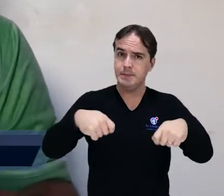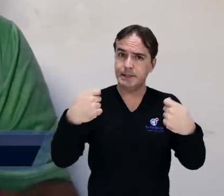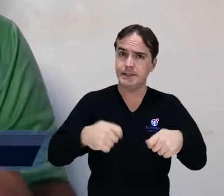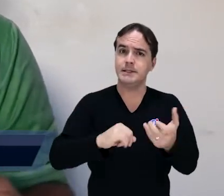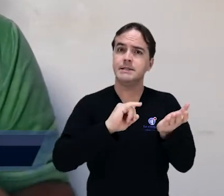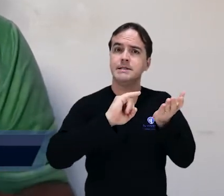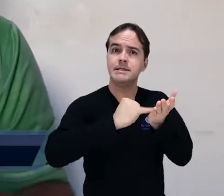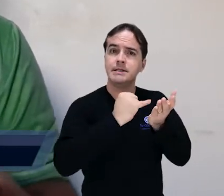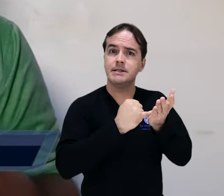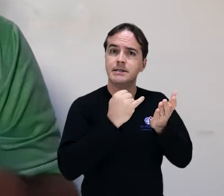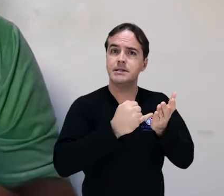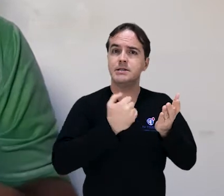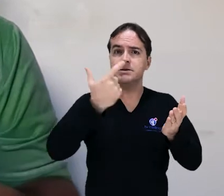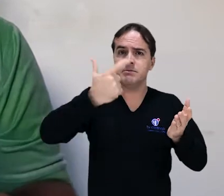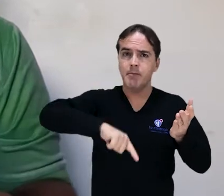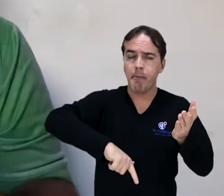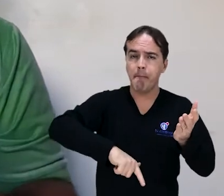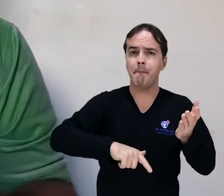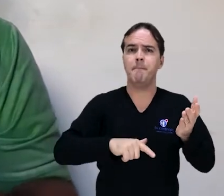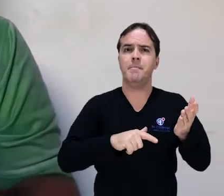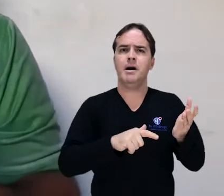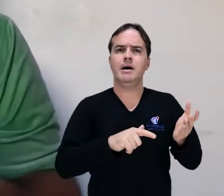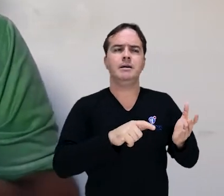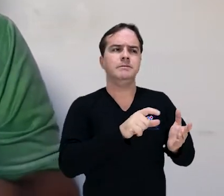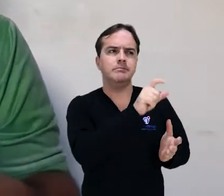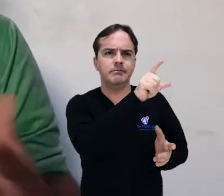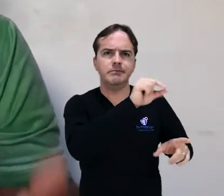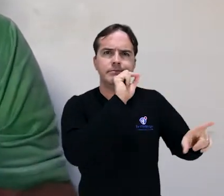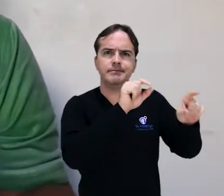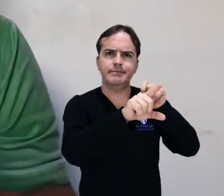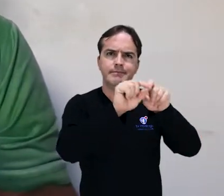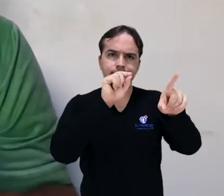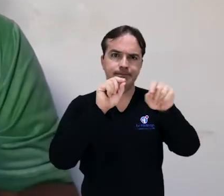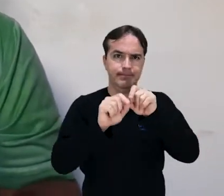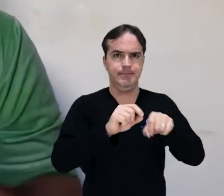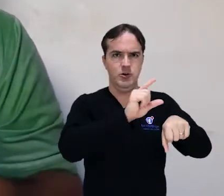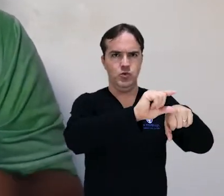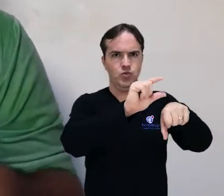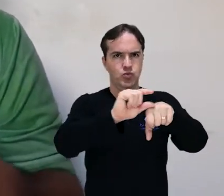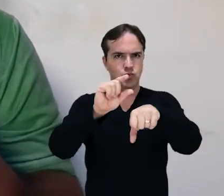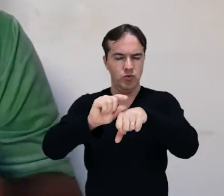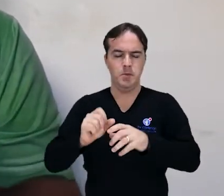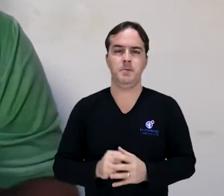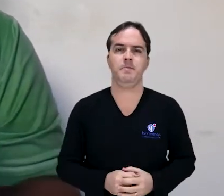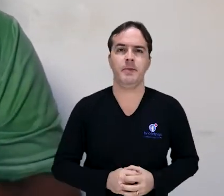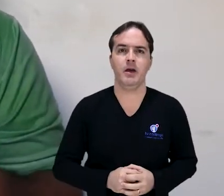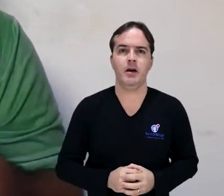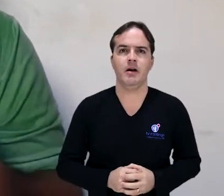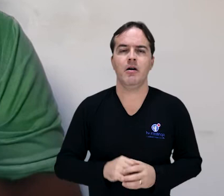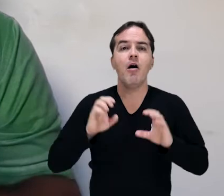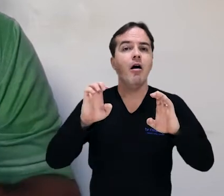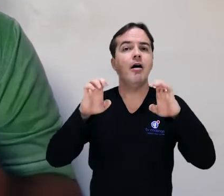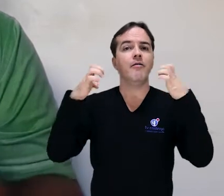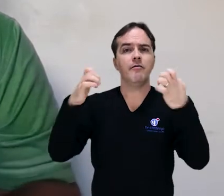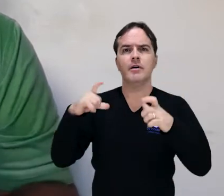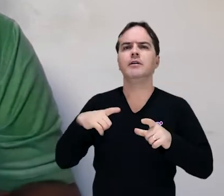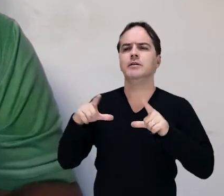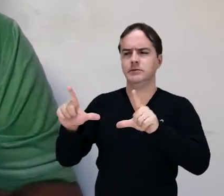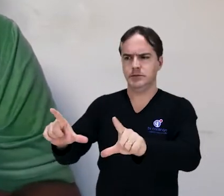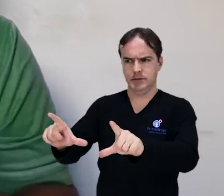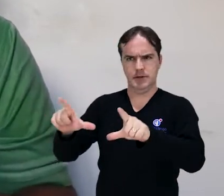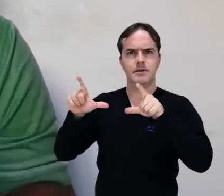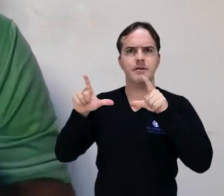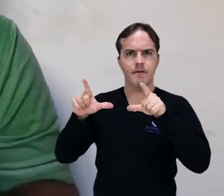uma inscrição prévia naquela atividade que você deseja estar assistindo certo ou é ver também emitirá